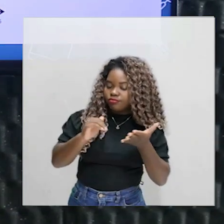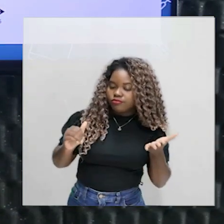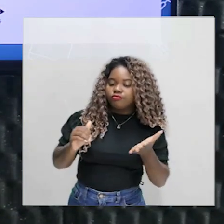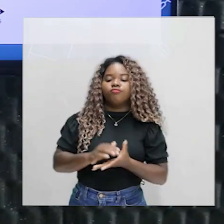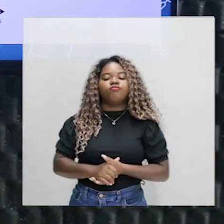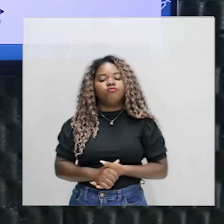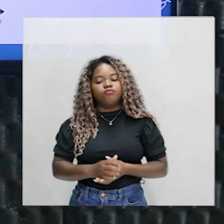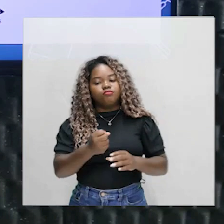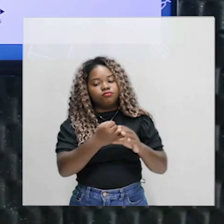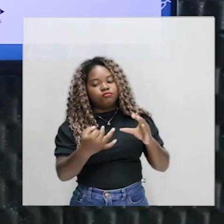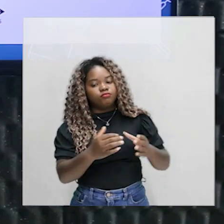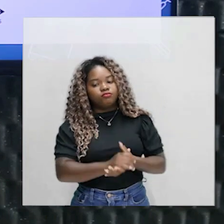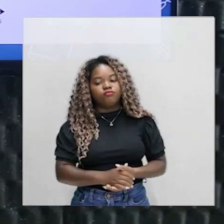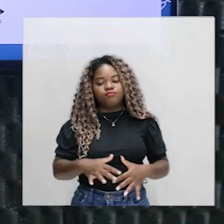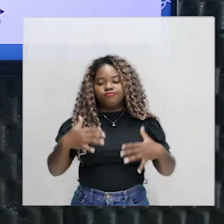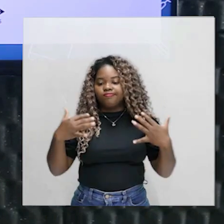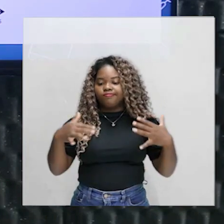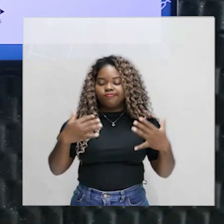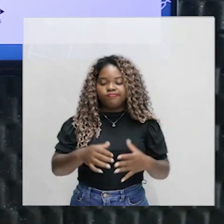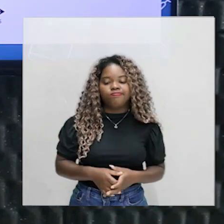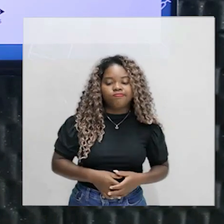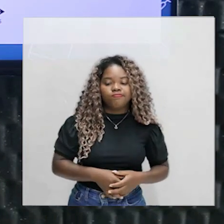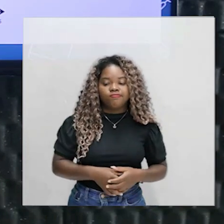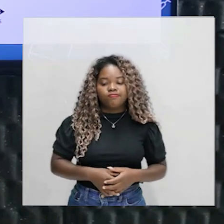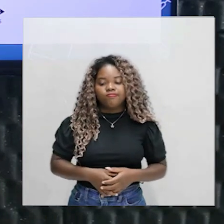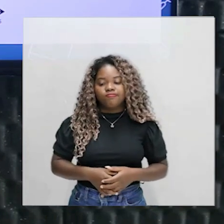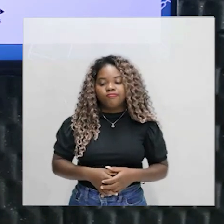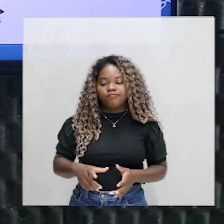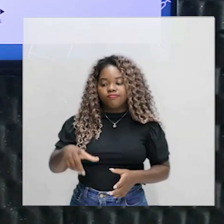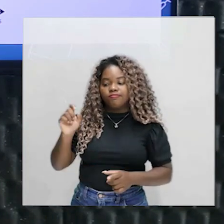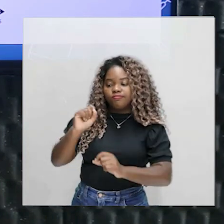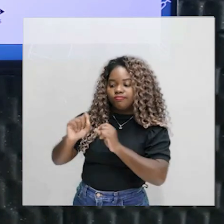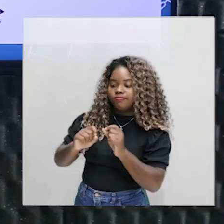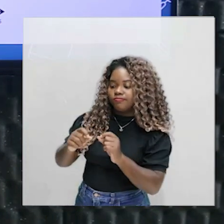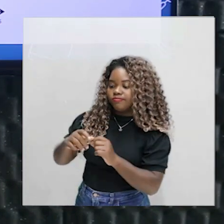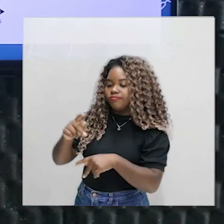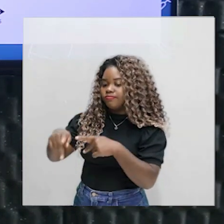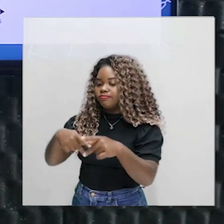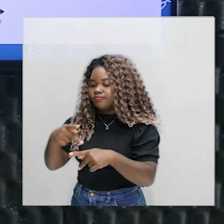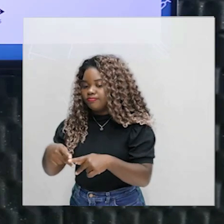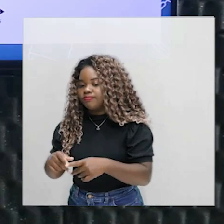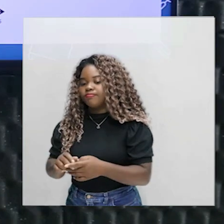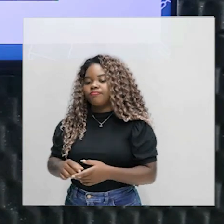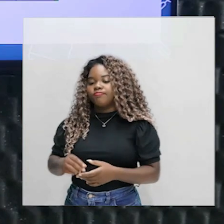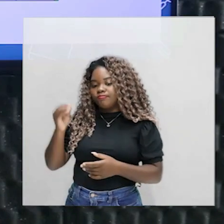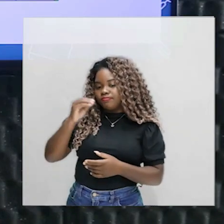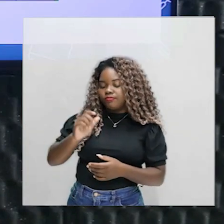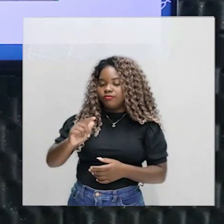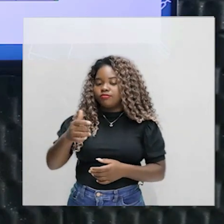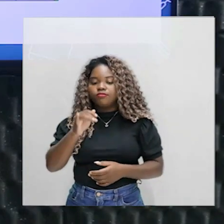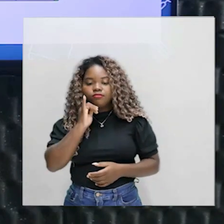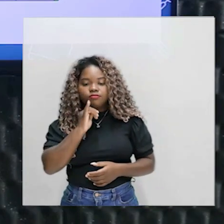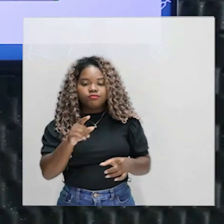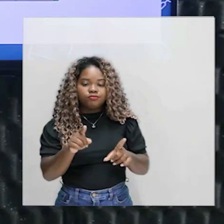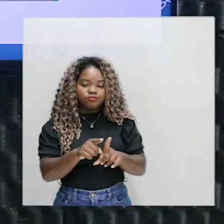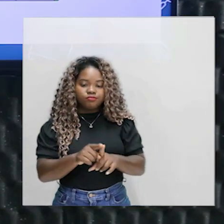que tinham fenótipos extremos e selecionou positivamente os indivíduos que tem um fenótipo intermediário outro exemplo